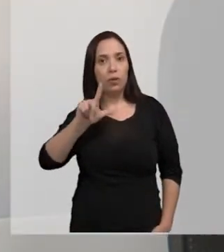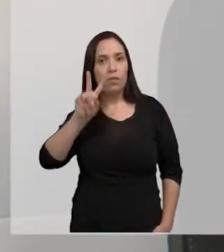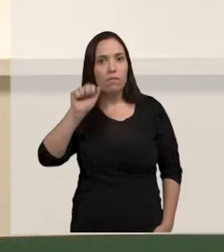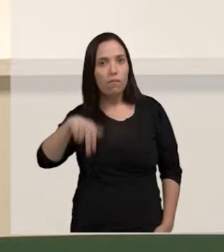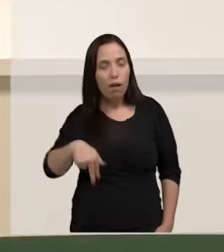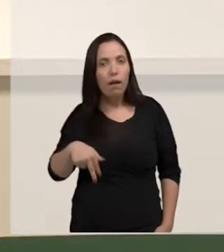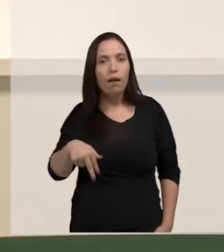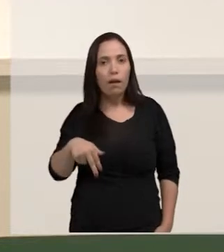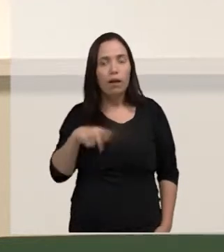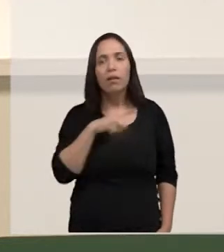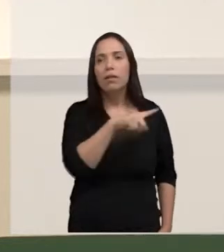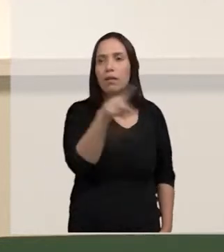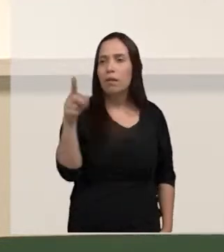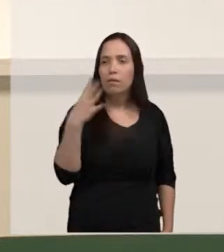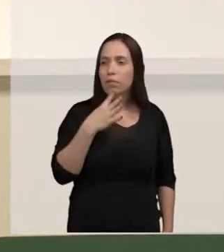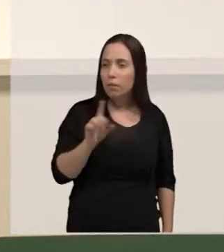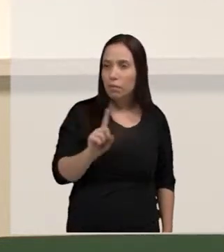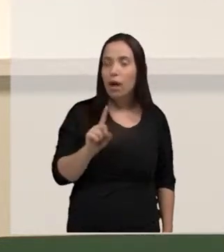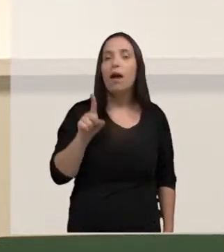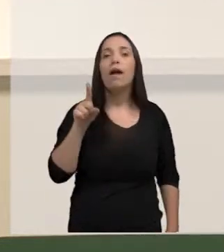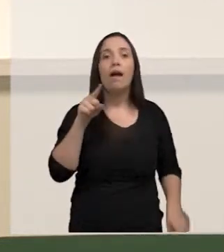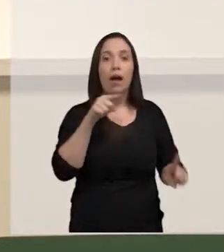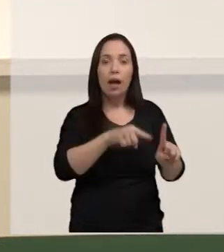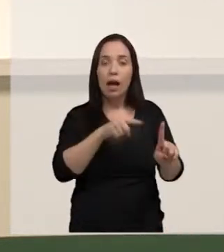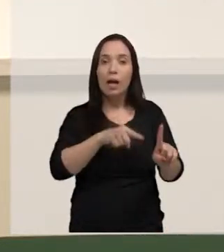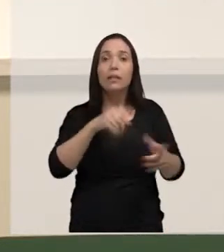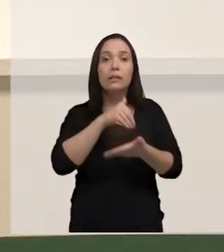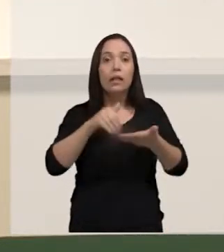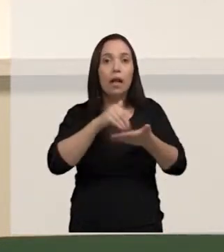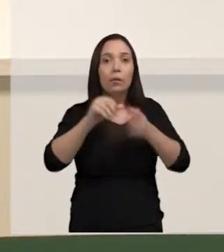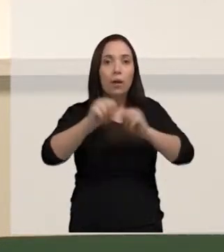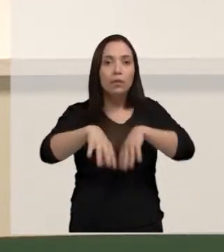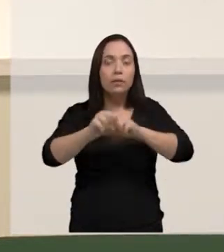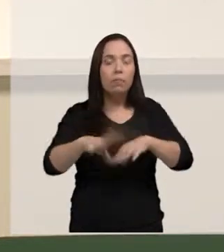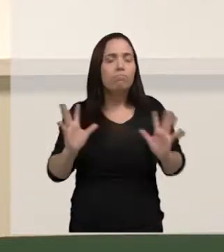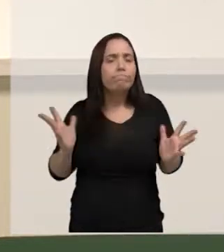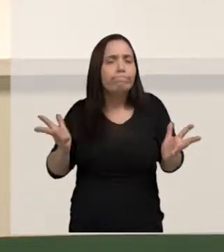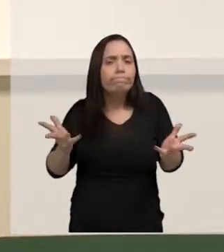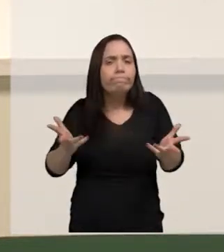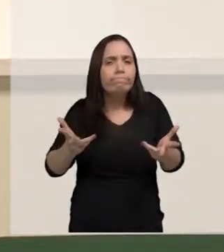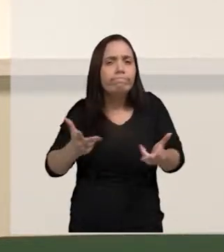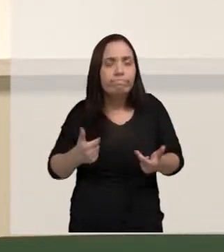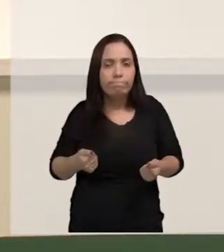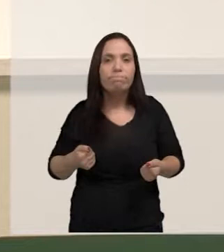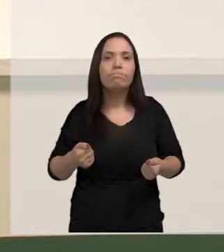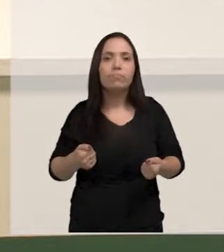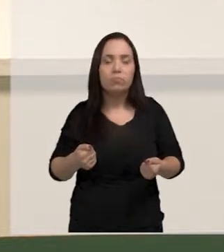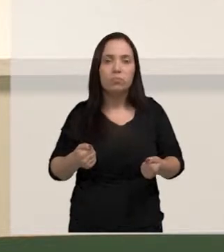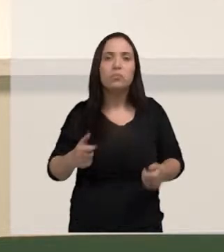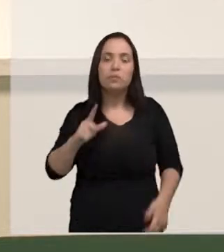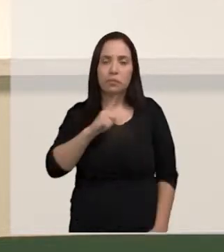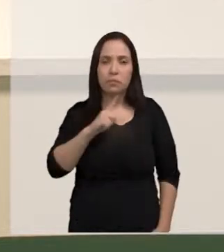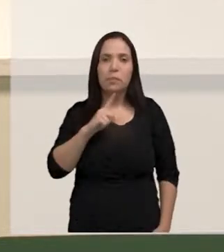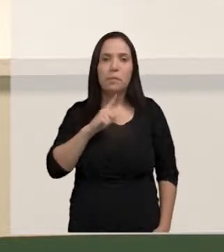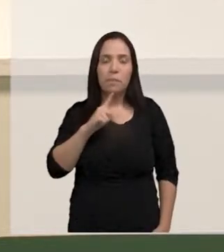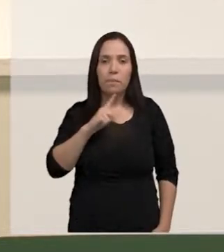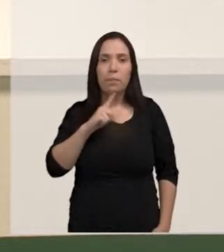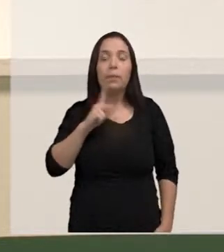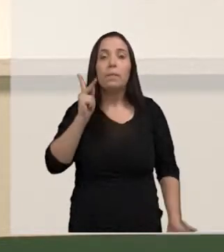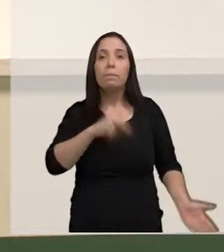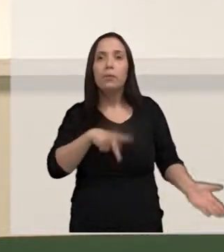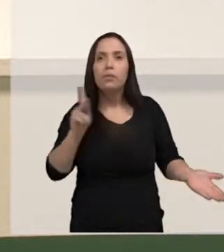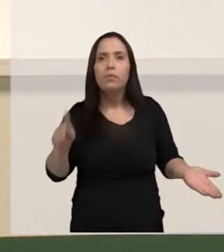é surpresa para quem não conhece. Para quem conhece, ele foi um grande secretário de educação, né? Que